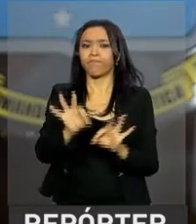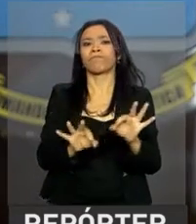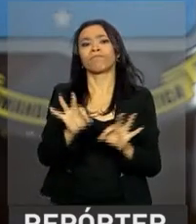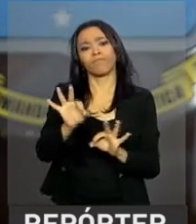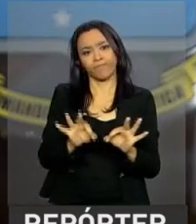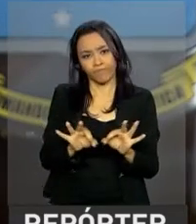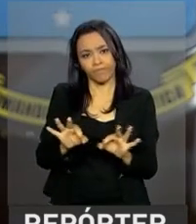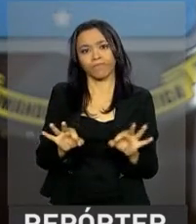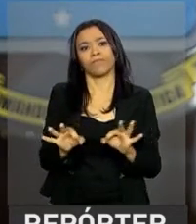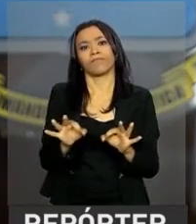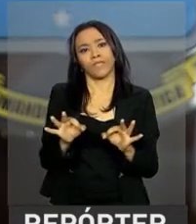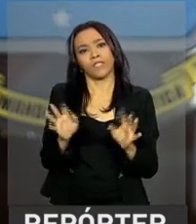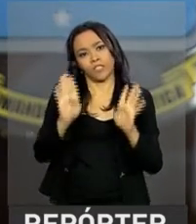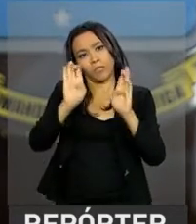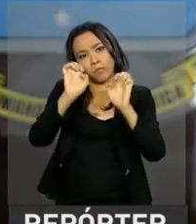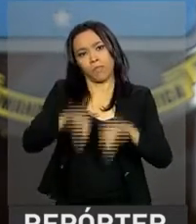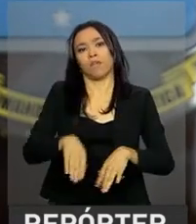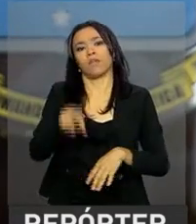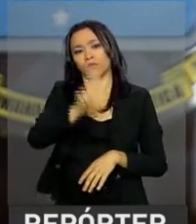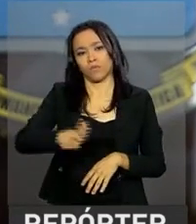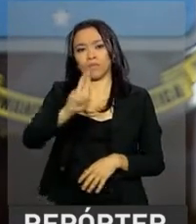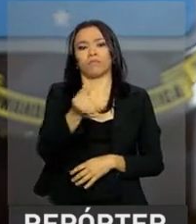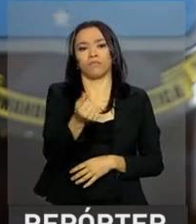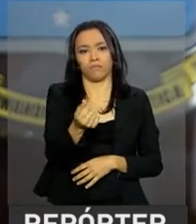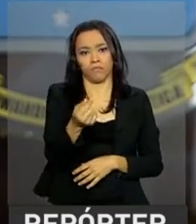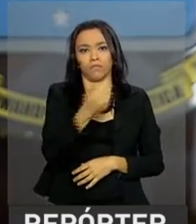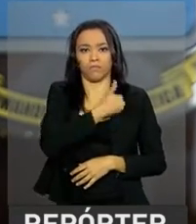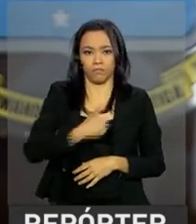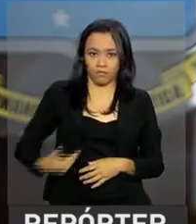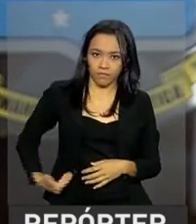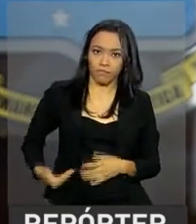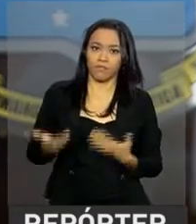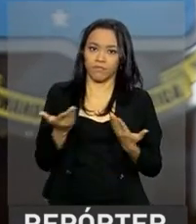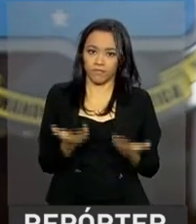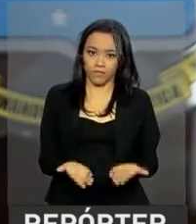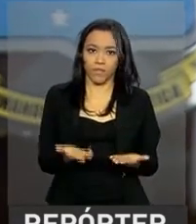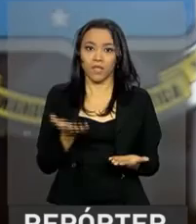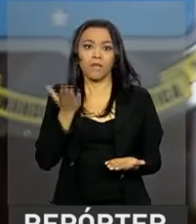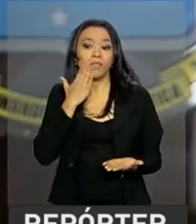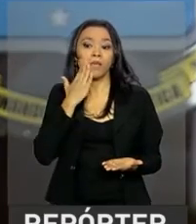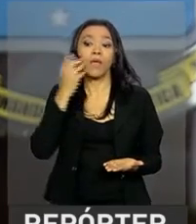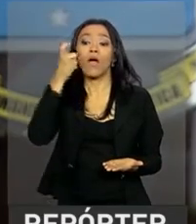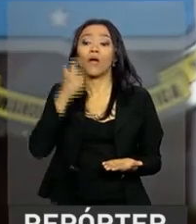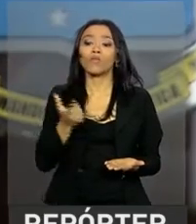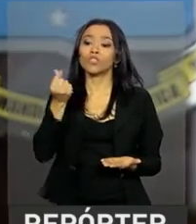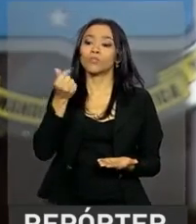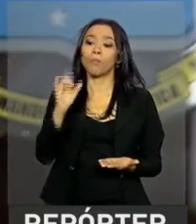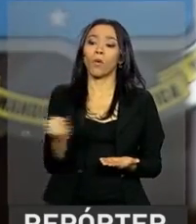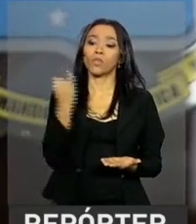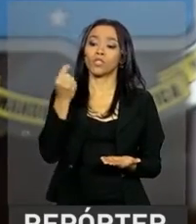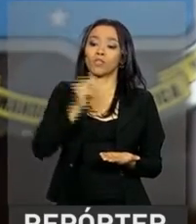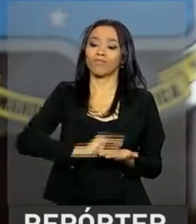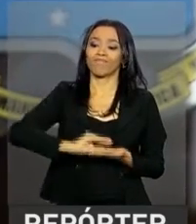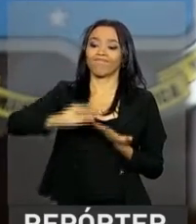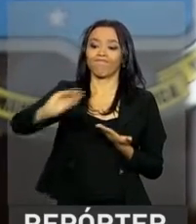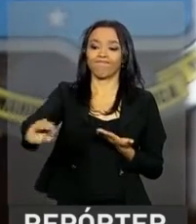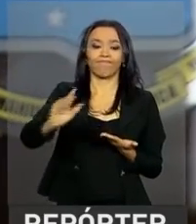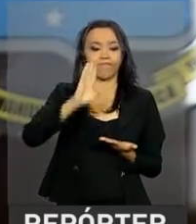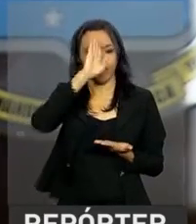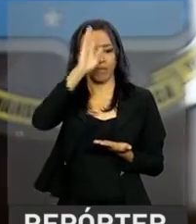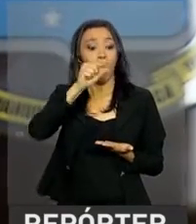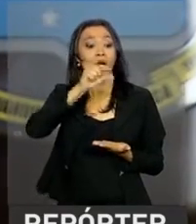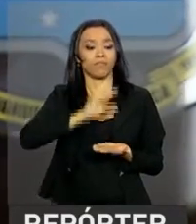pública seja bem digerida de maneira a que órgãos importantes tenho as suas